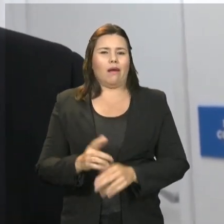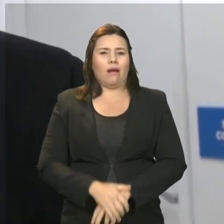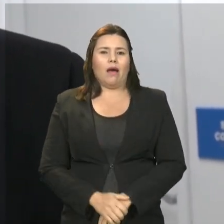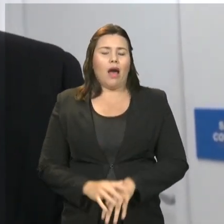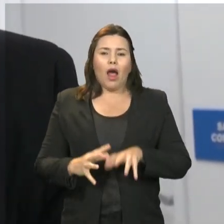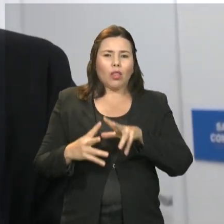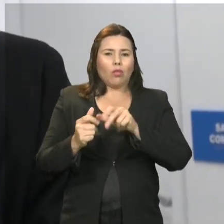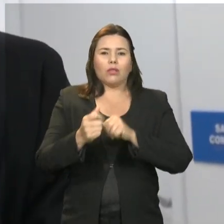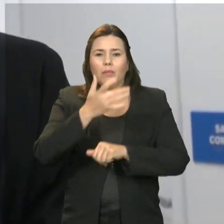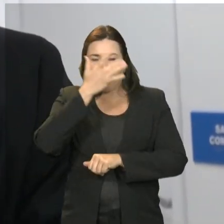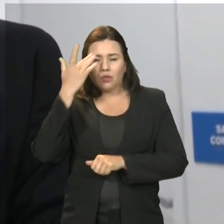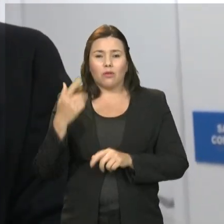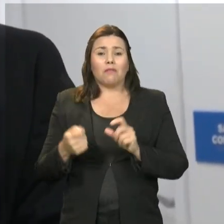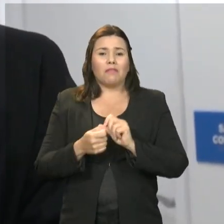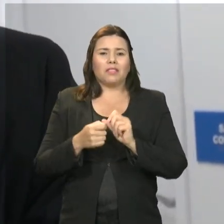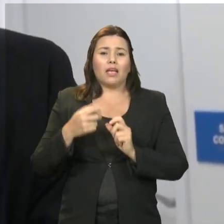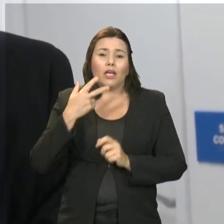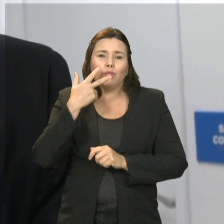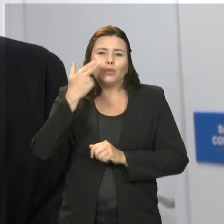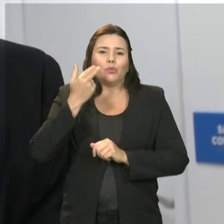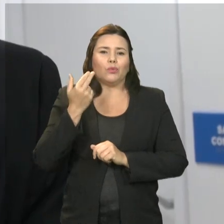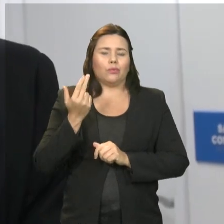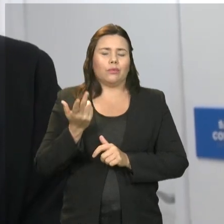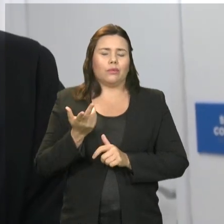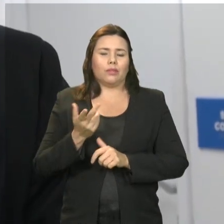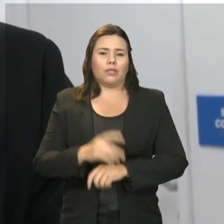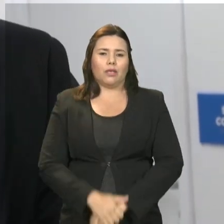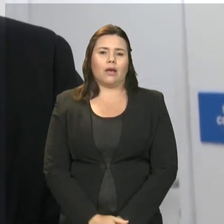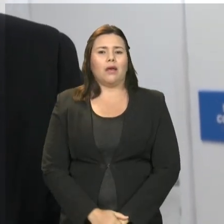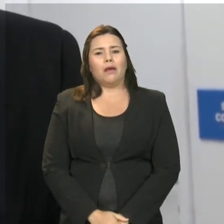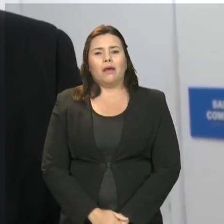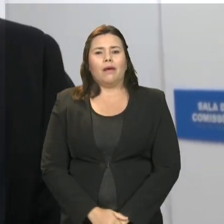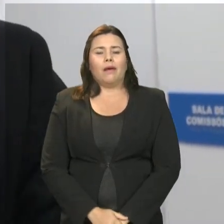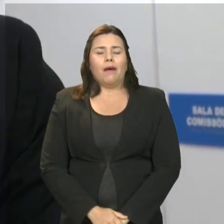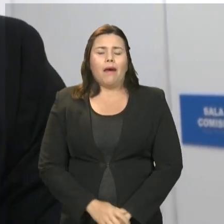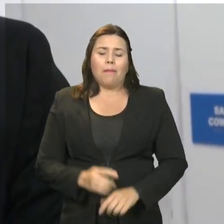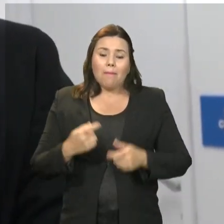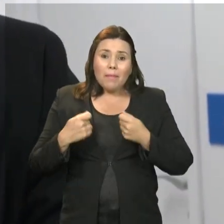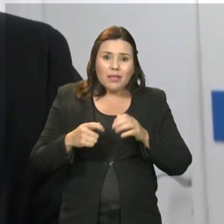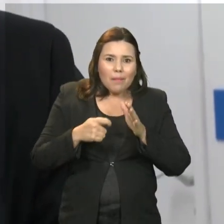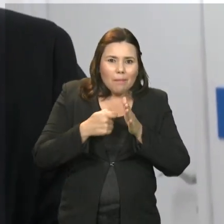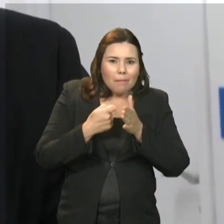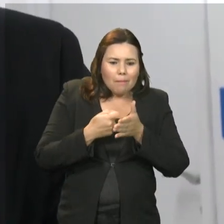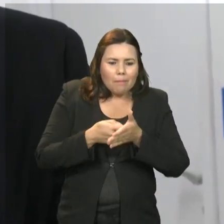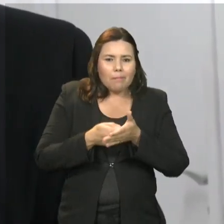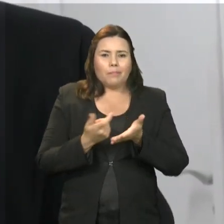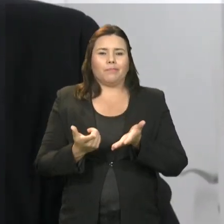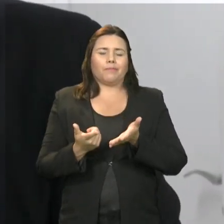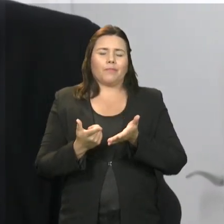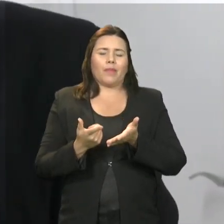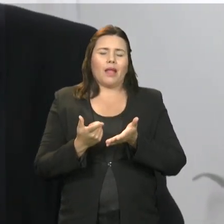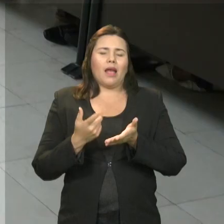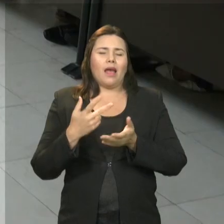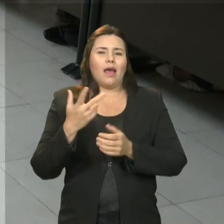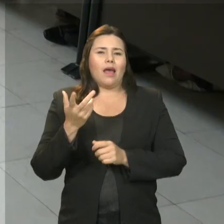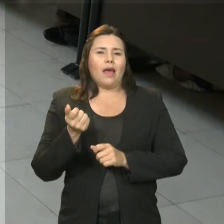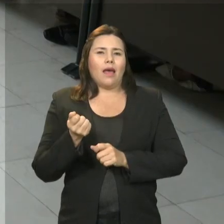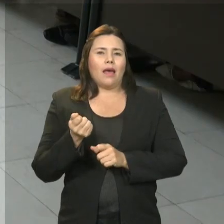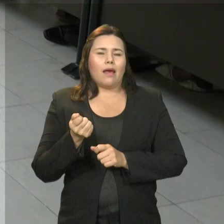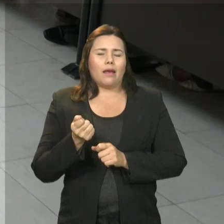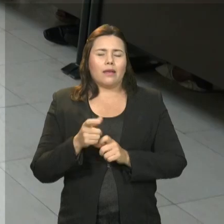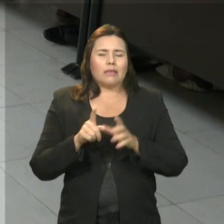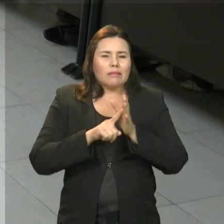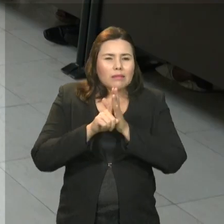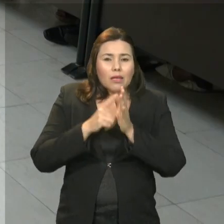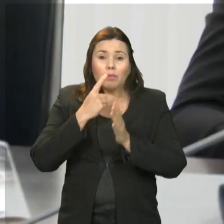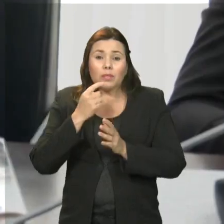pacientes com o intuito de proteger esse paciente de algum curso sombrio. A presidente